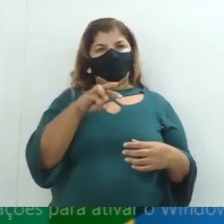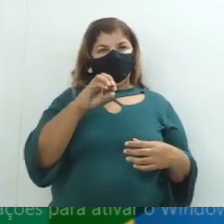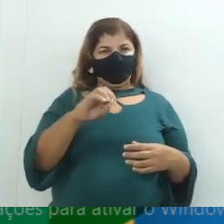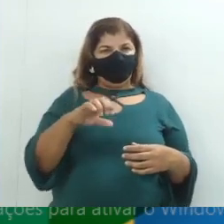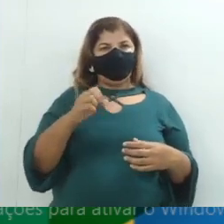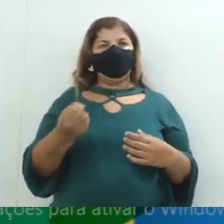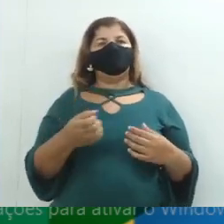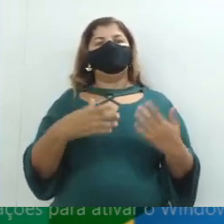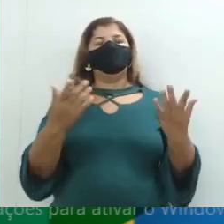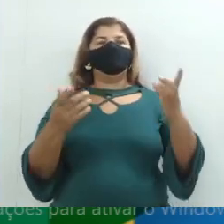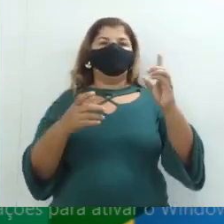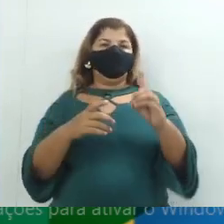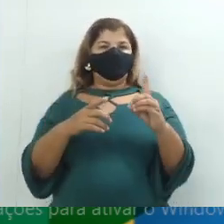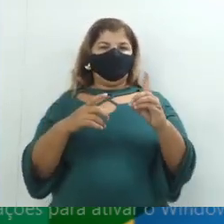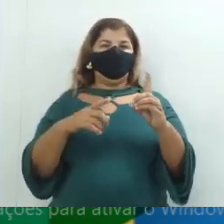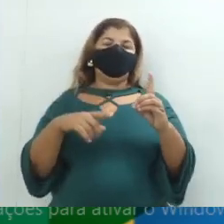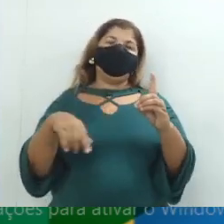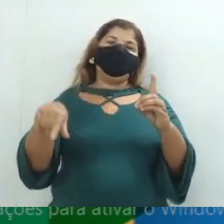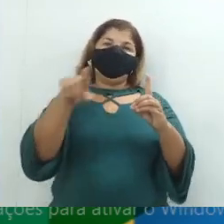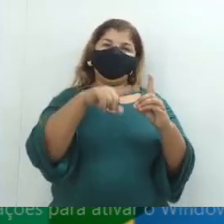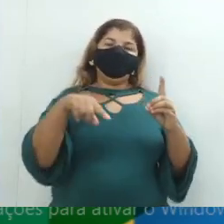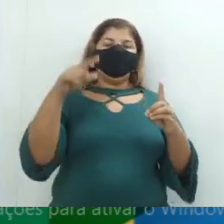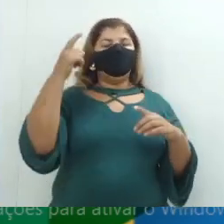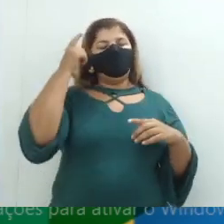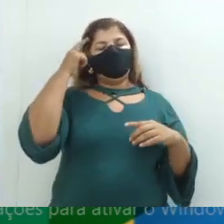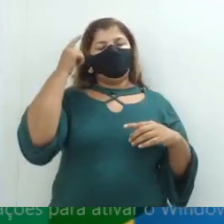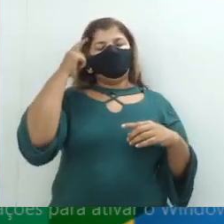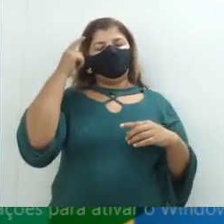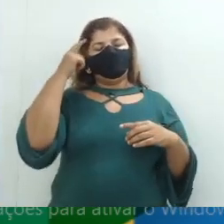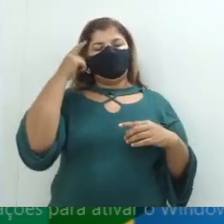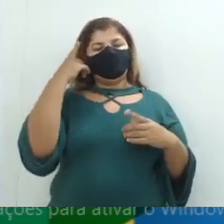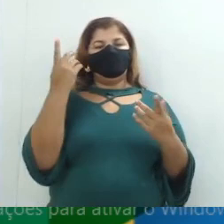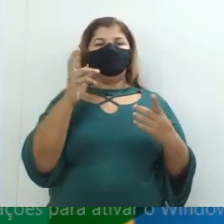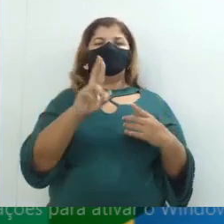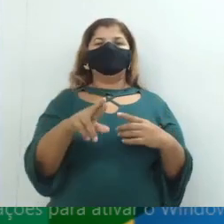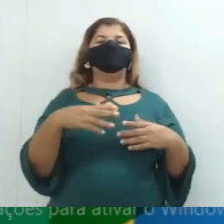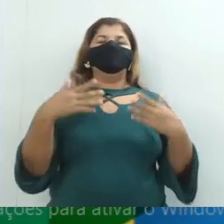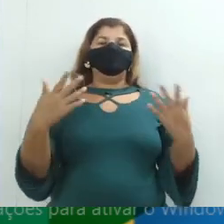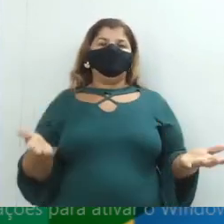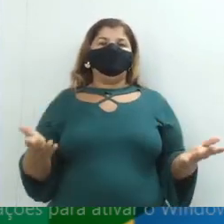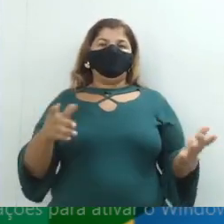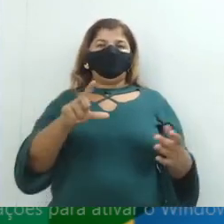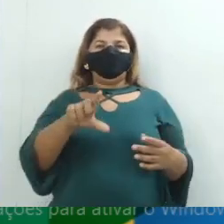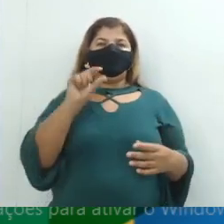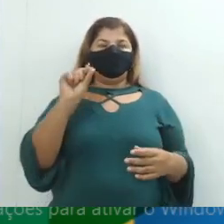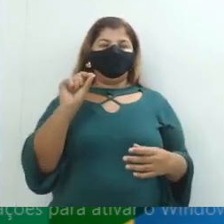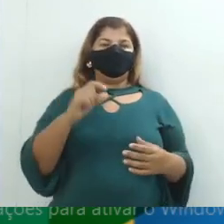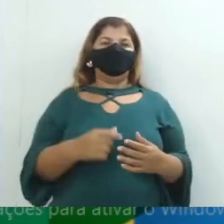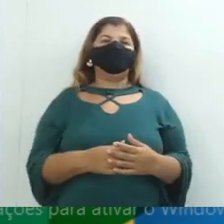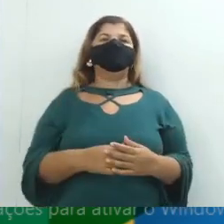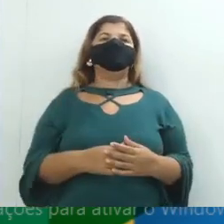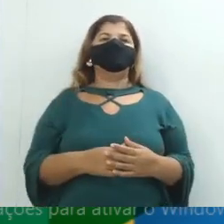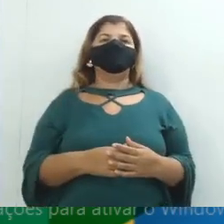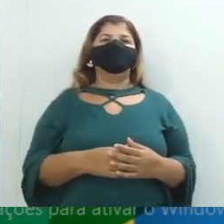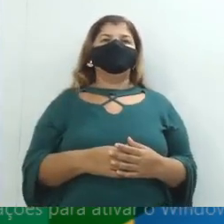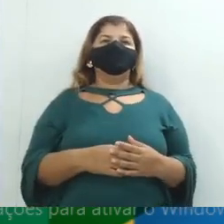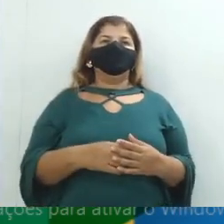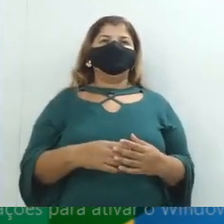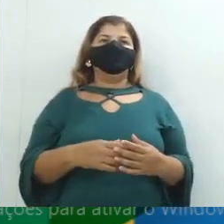Estado. 5 segundos para você pensar um pouco. 1, 2, 3, 4, 5. A resposta